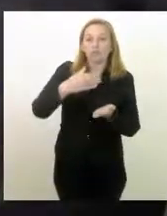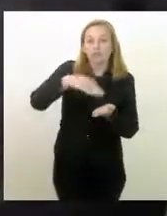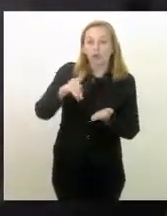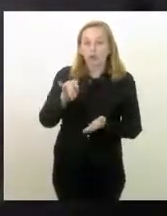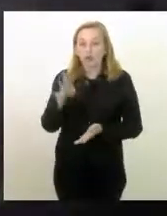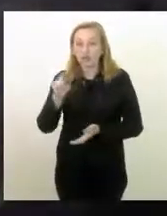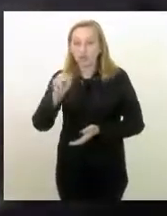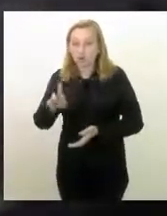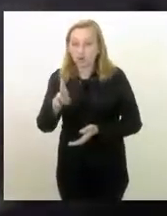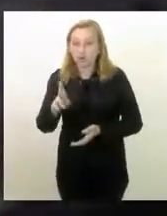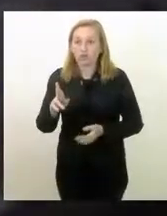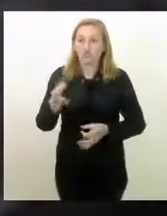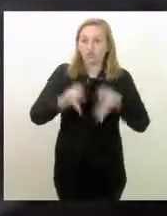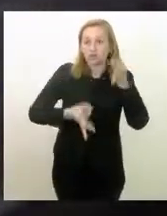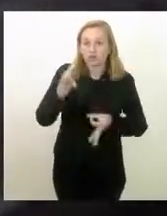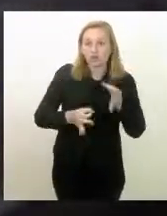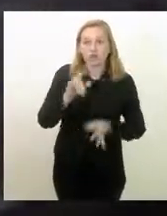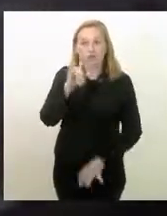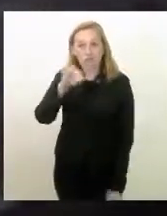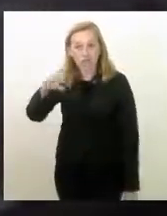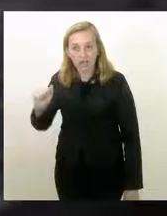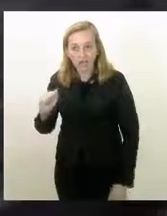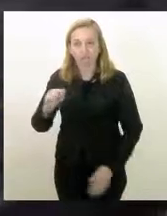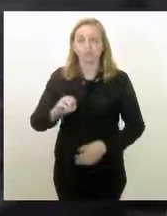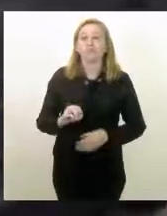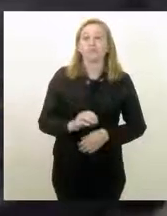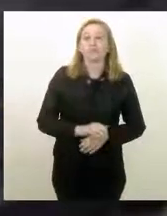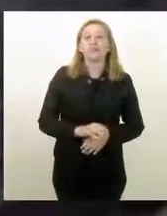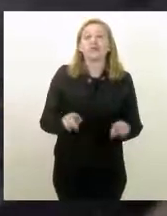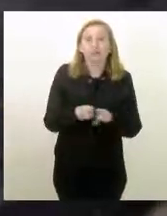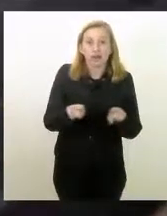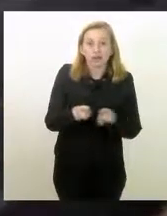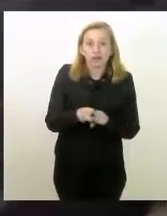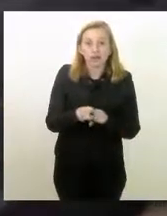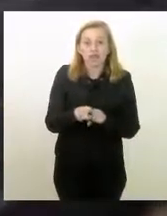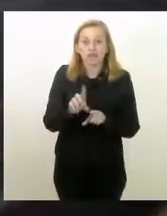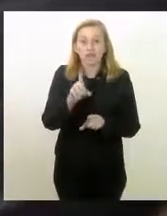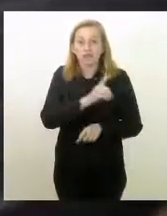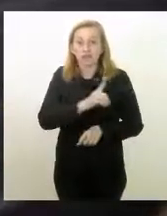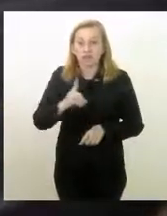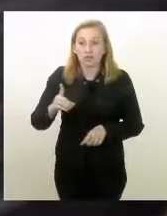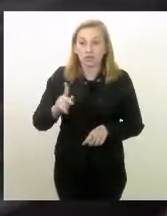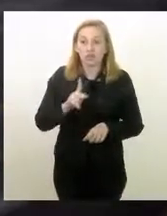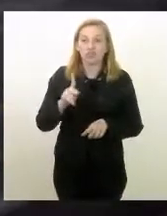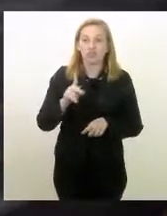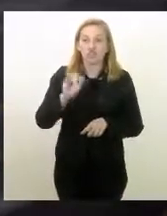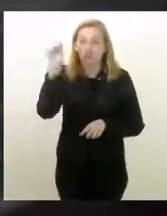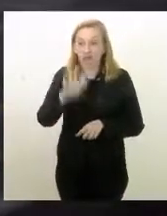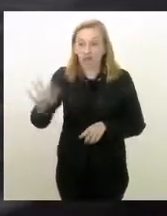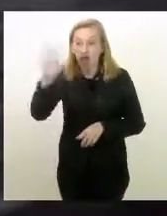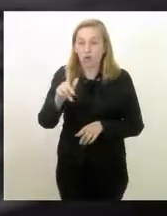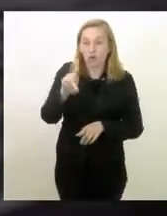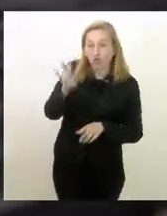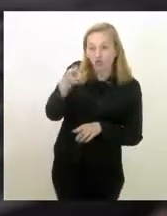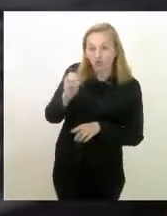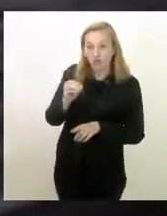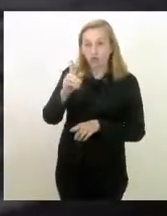Procurador-Geral de Justiça, doutor Luciano Matos, também do Defensor-Geral, Rodrigo